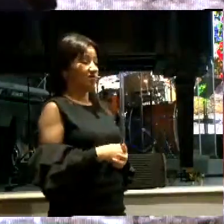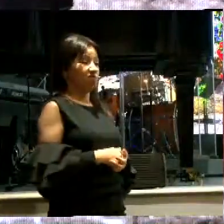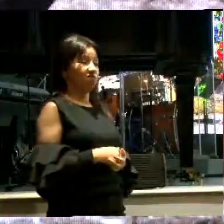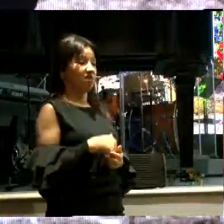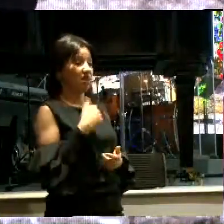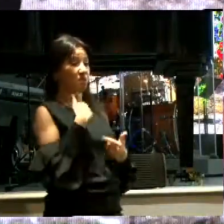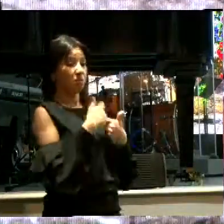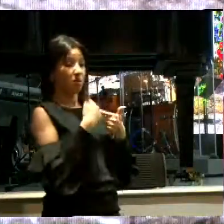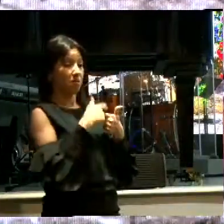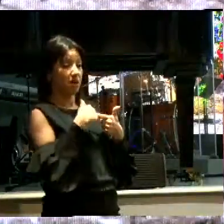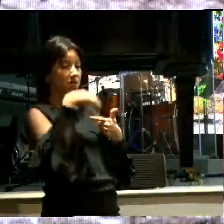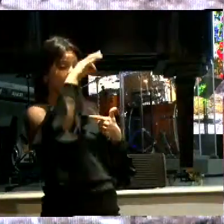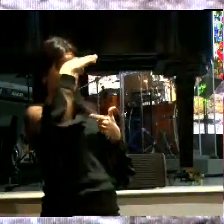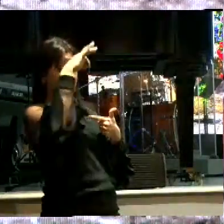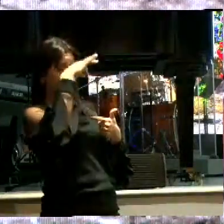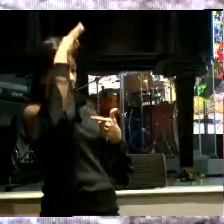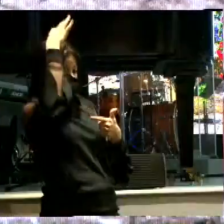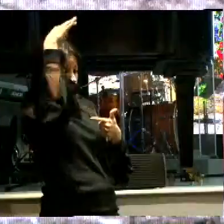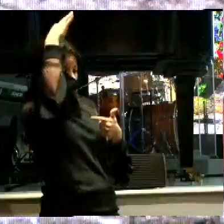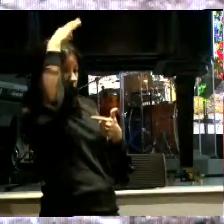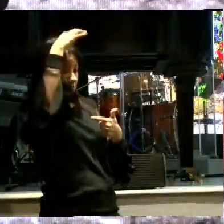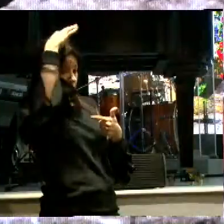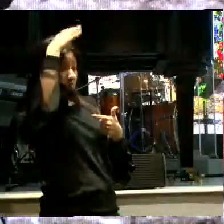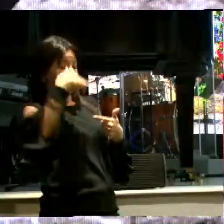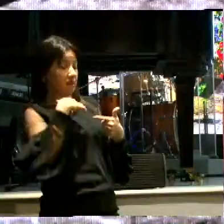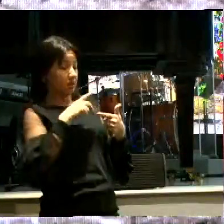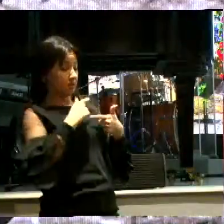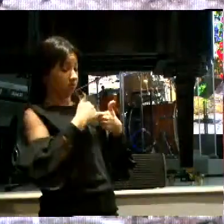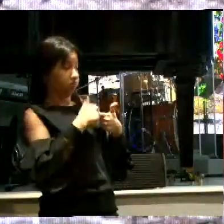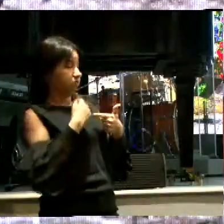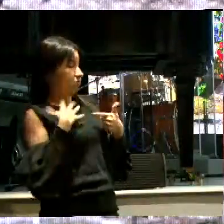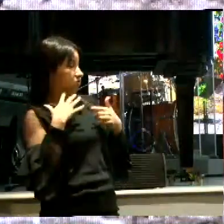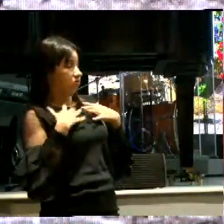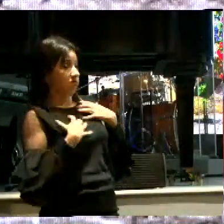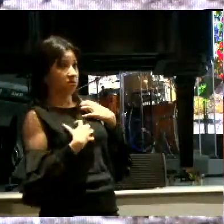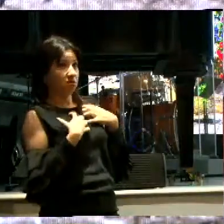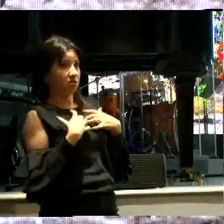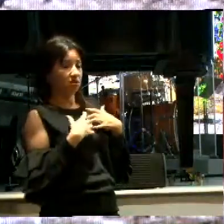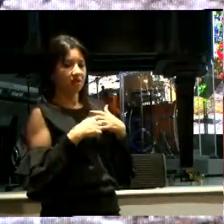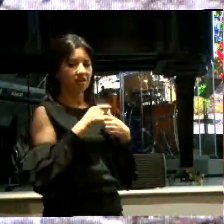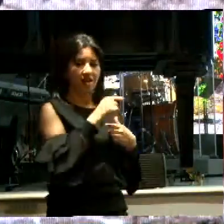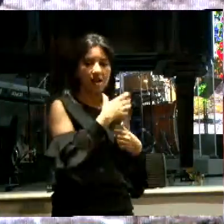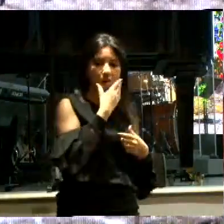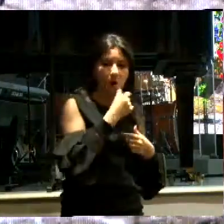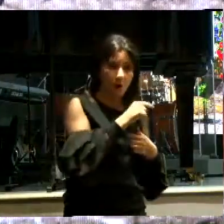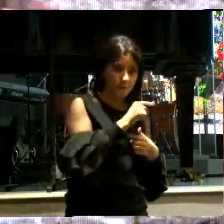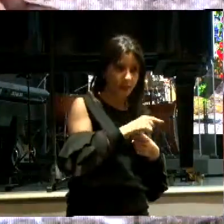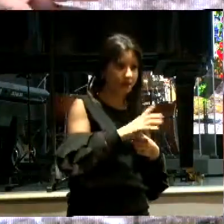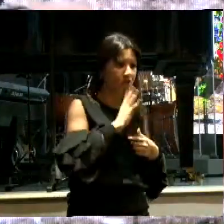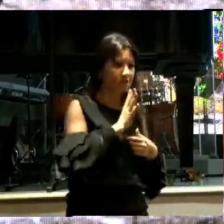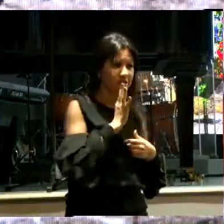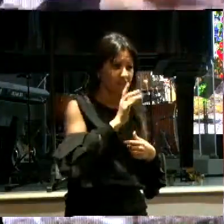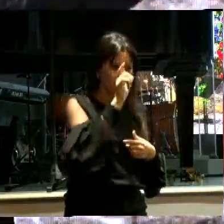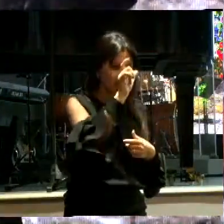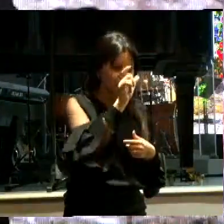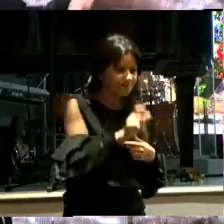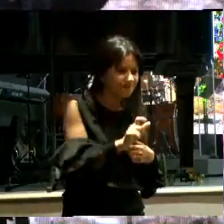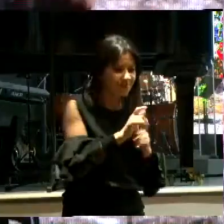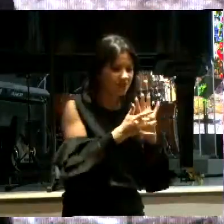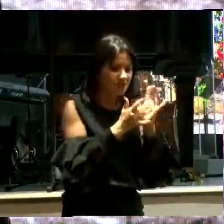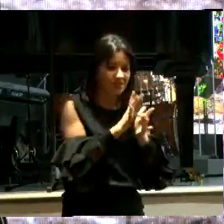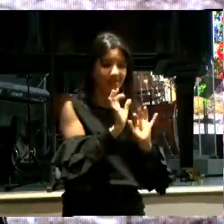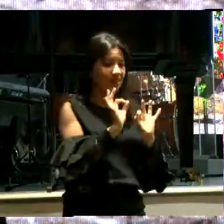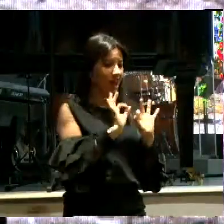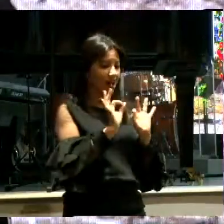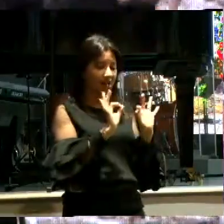aquele homem que não conhecia Jesus, que não era ninguém, não era nada, ninguém dava nada por ele, ele olhou para aquilo ali, para aquela vida,